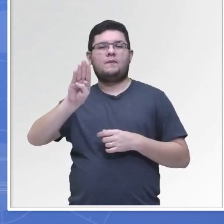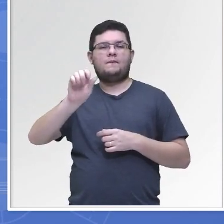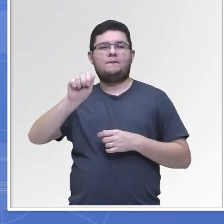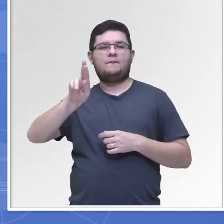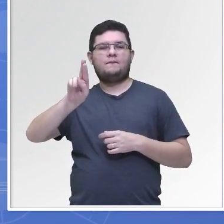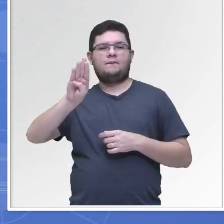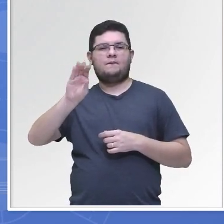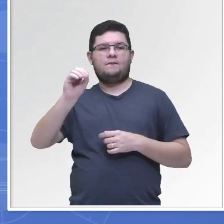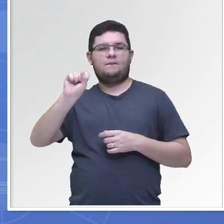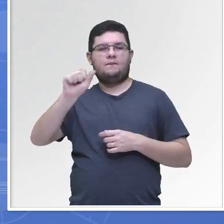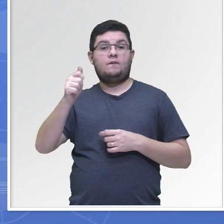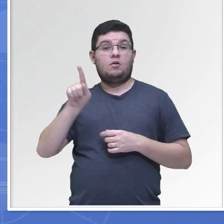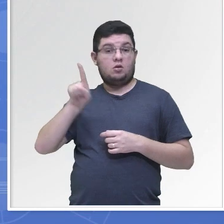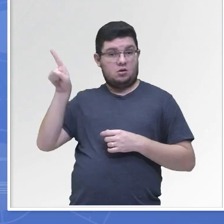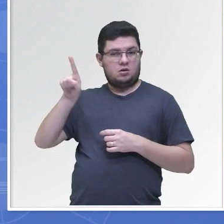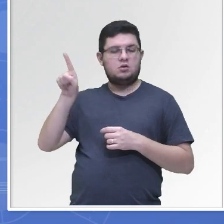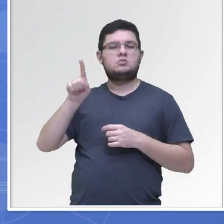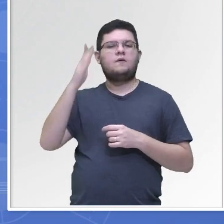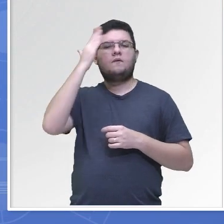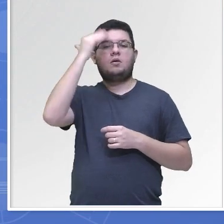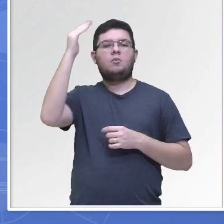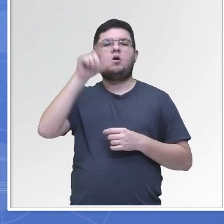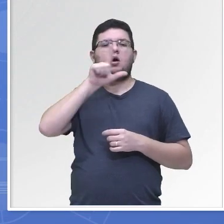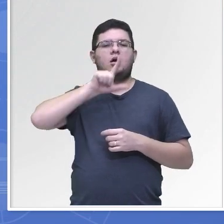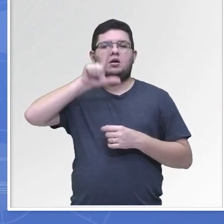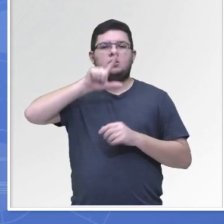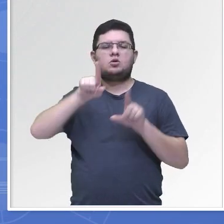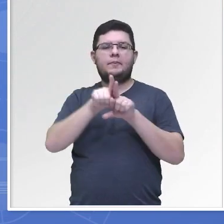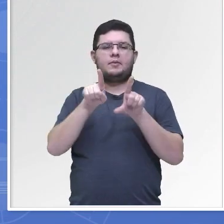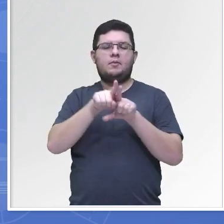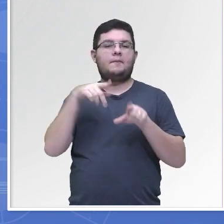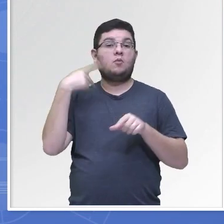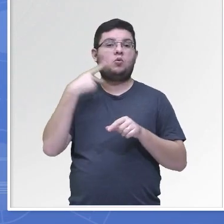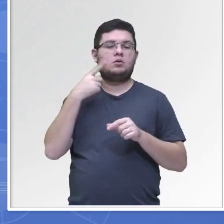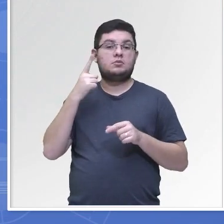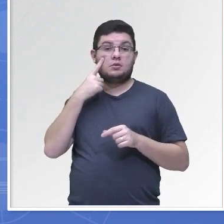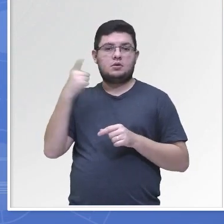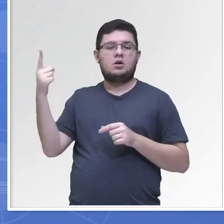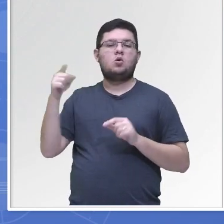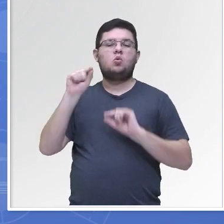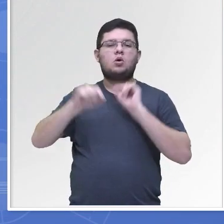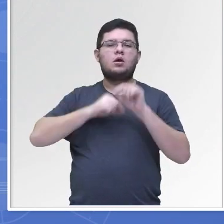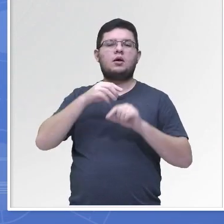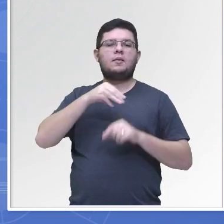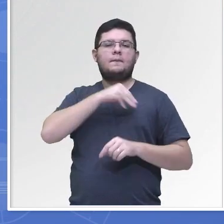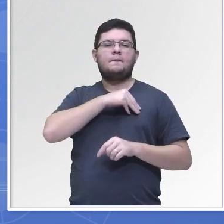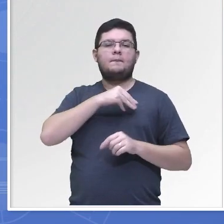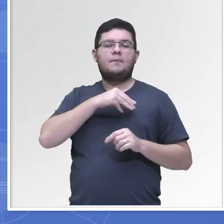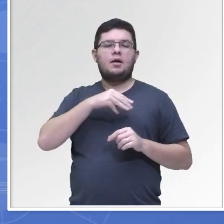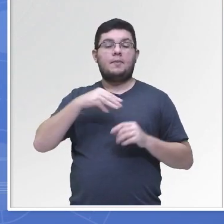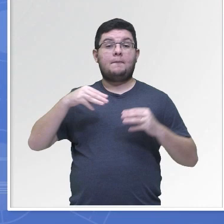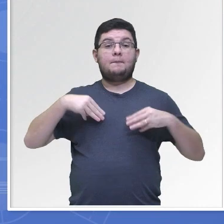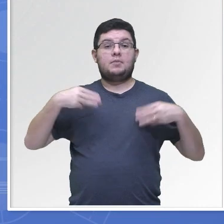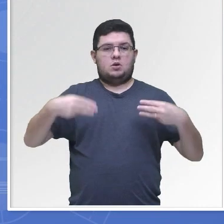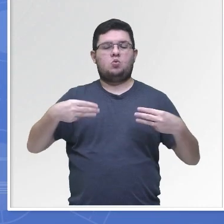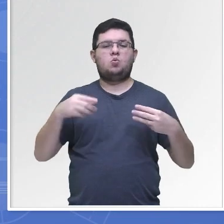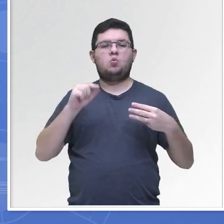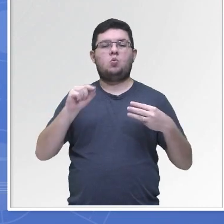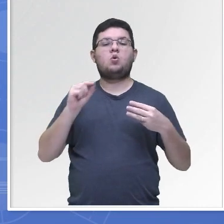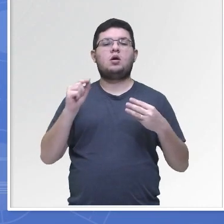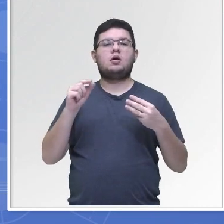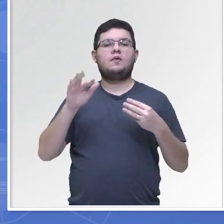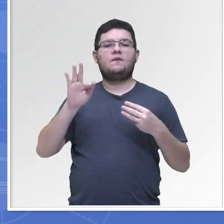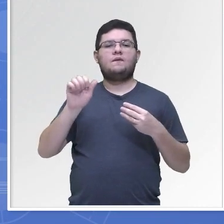importante político intelectual brasileiro, que ocupava o cargo de ministro da Fazenda, promulgou-se a Constituição, ou seja, ela